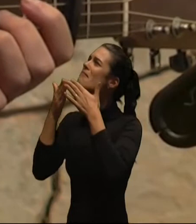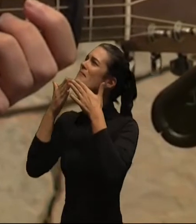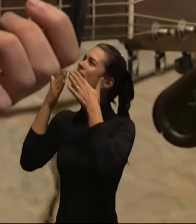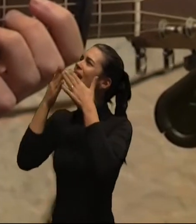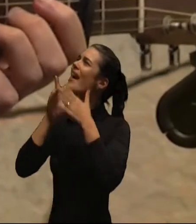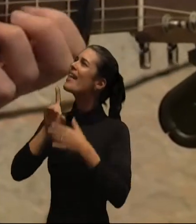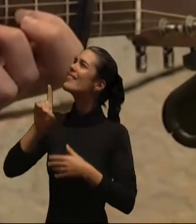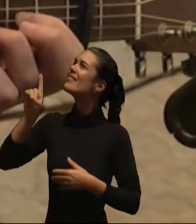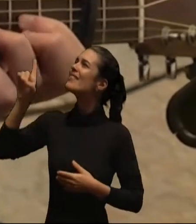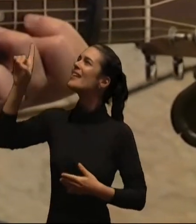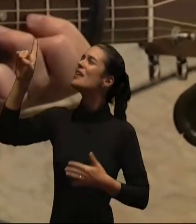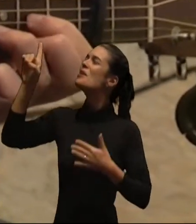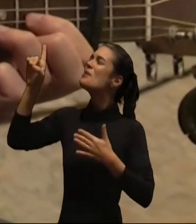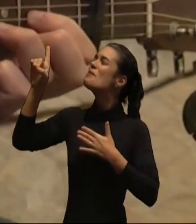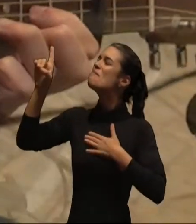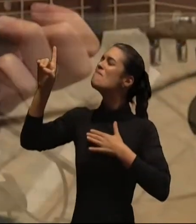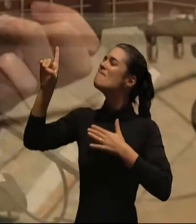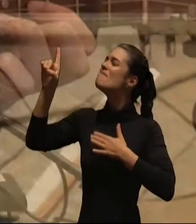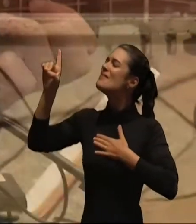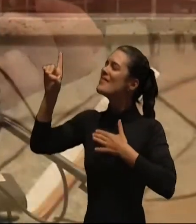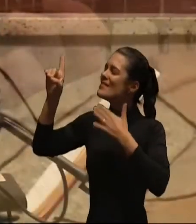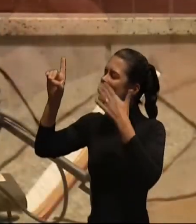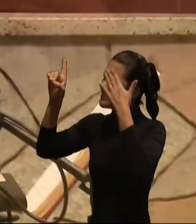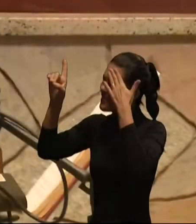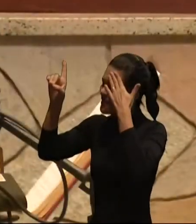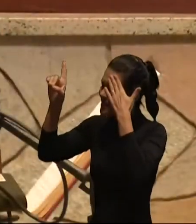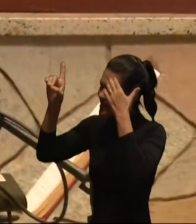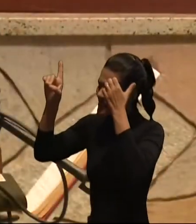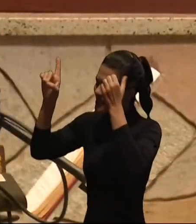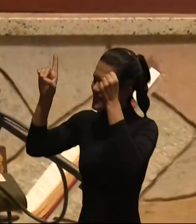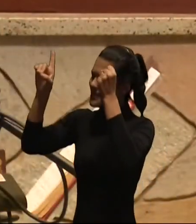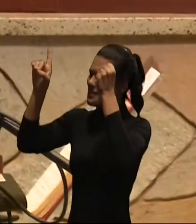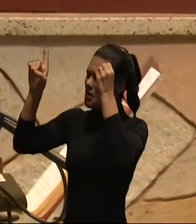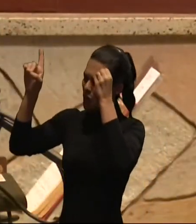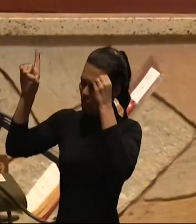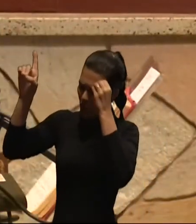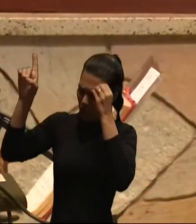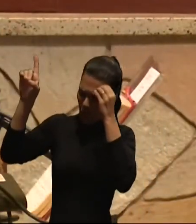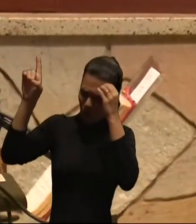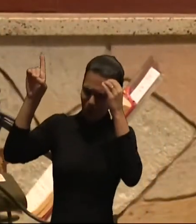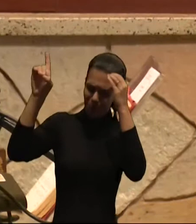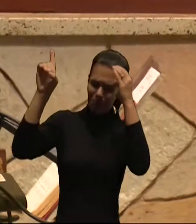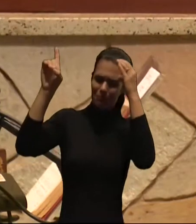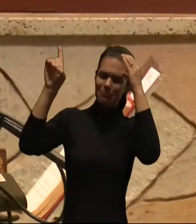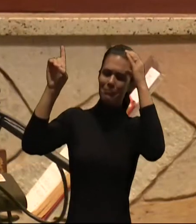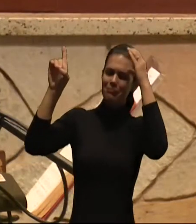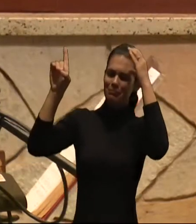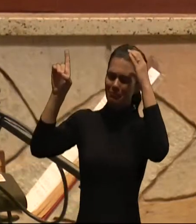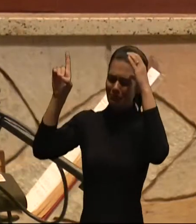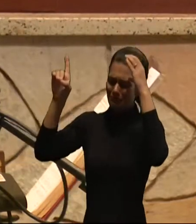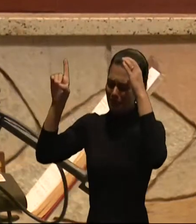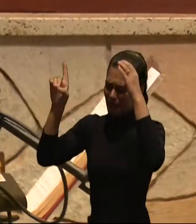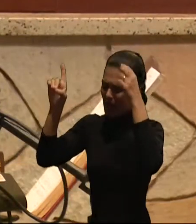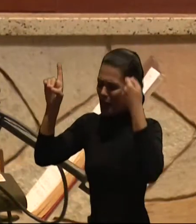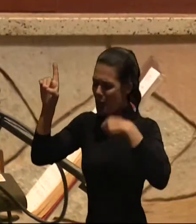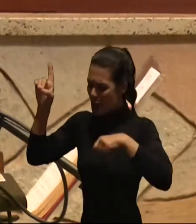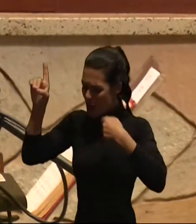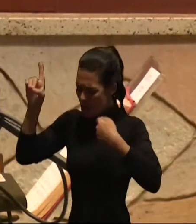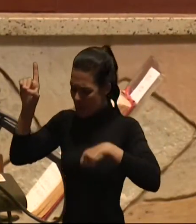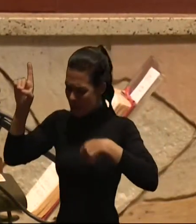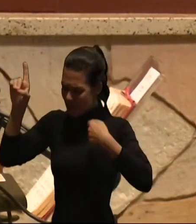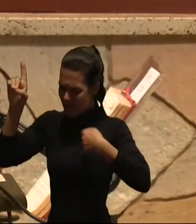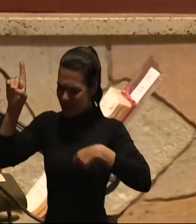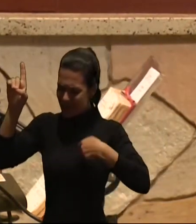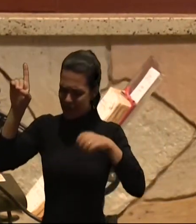Fonte de todo saber, pois a verdade